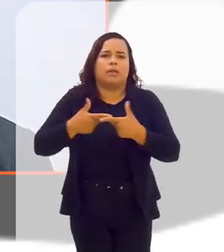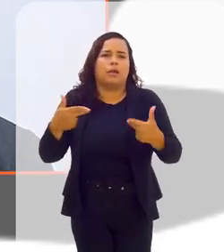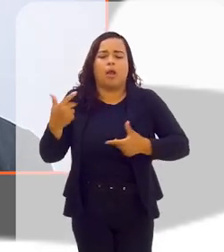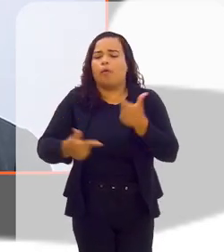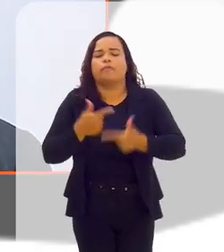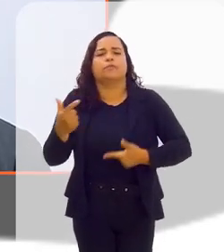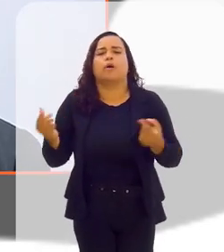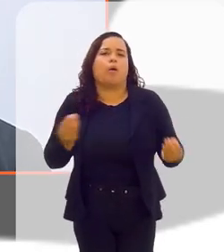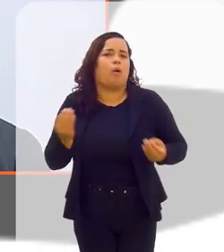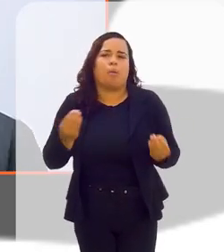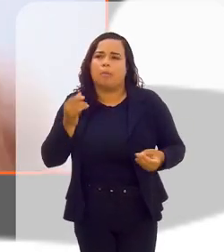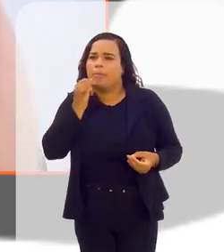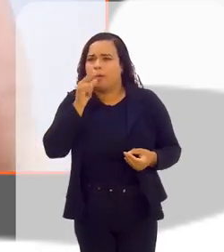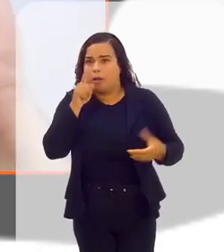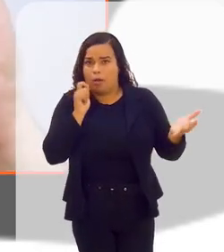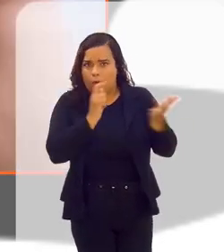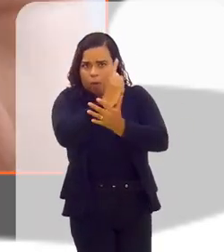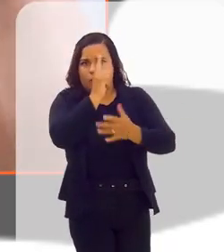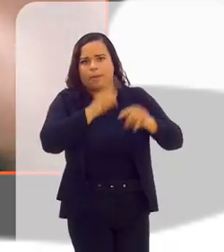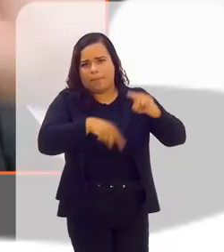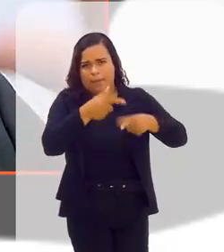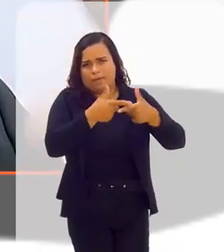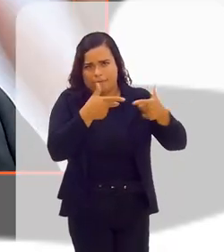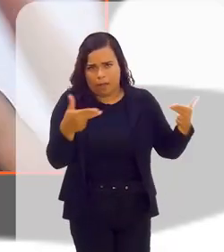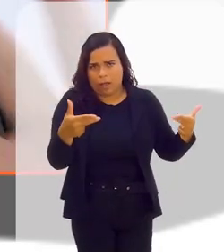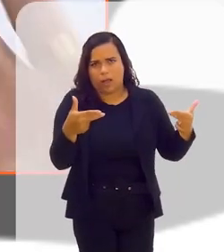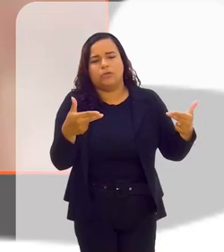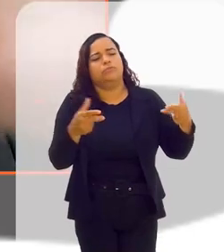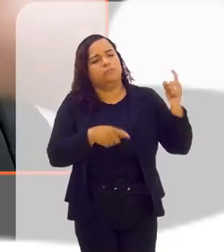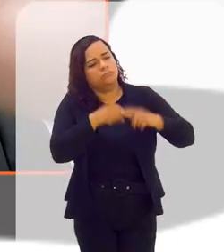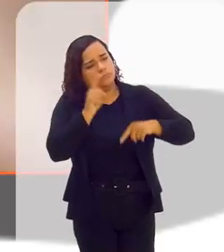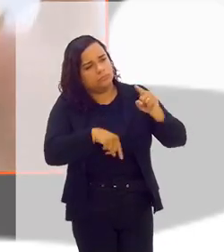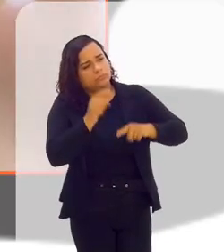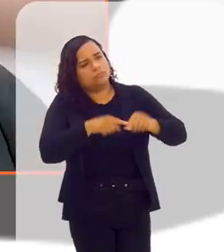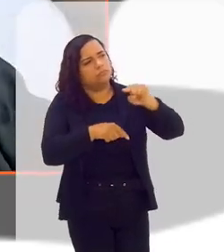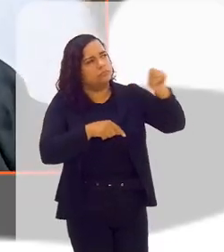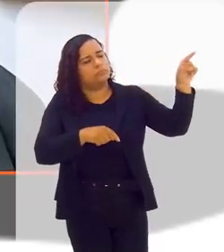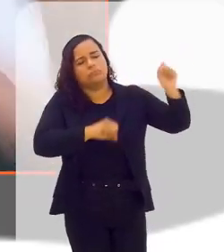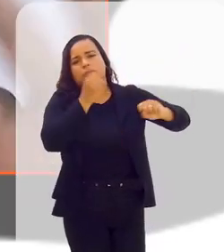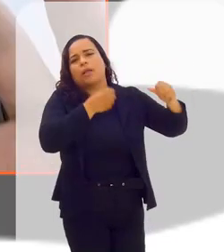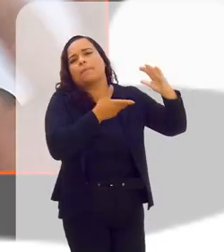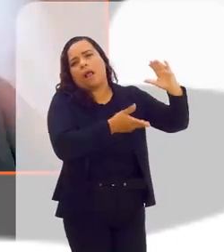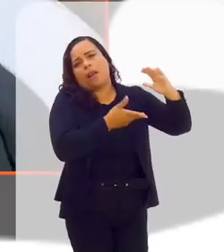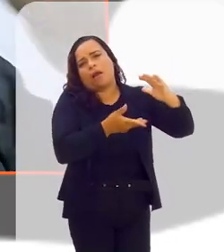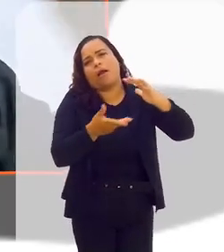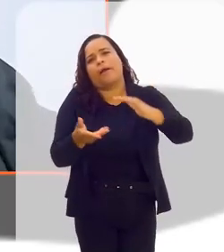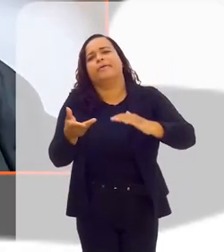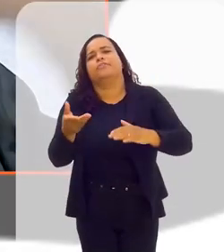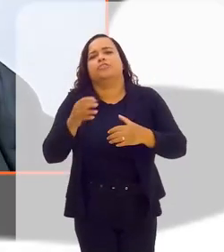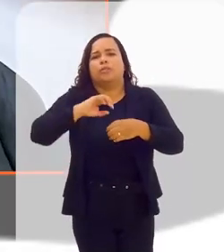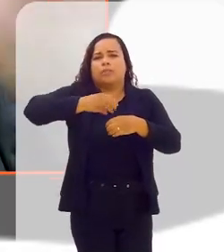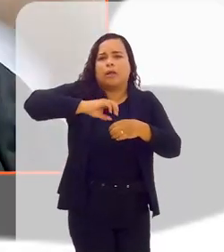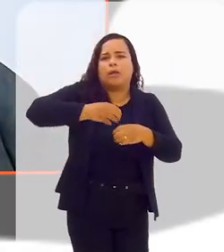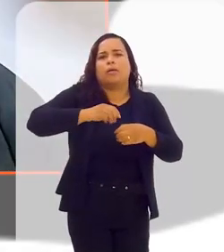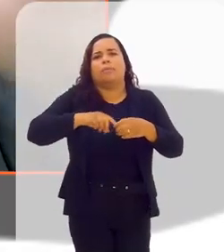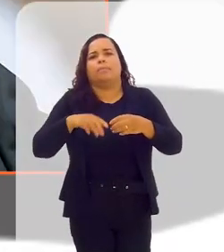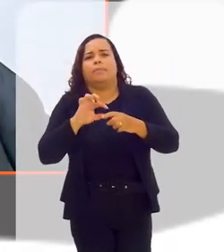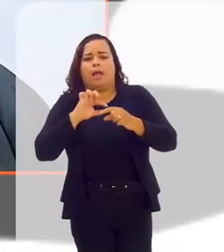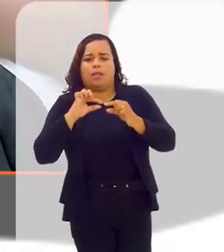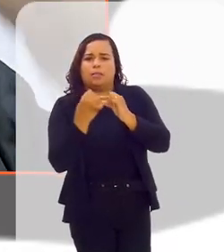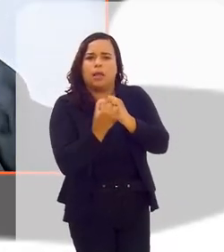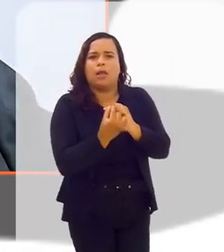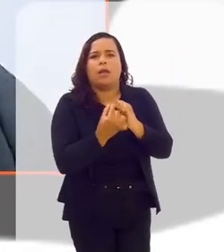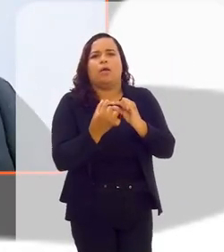de um cosmético, como que funciona? Tem, você compra as matérias-primas, os insumos desses fabricantes, embalagem, tampas,